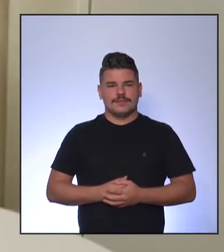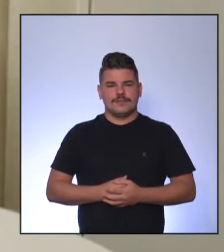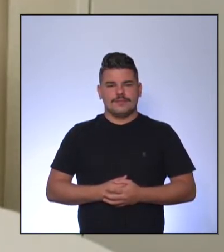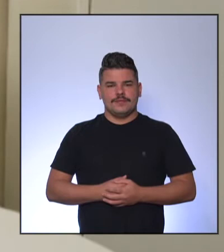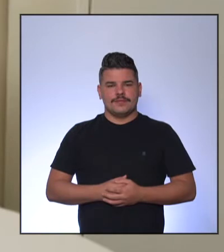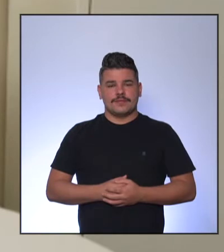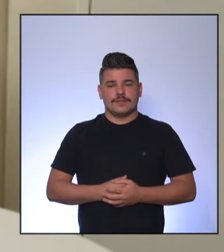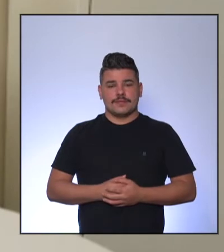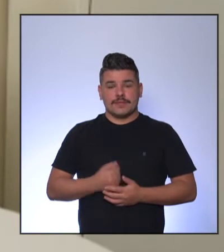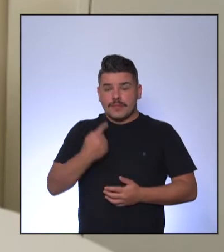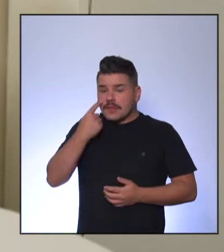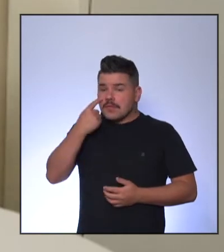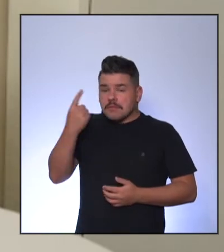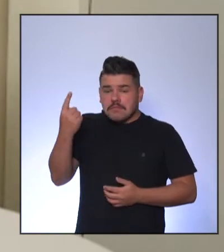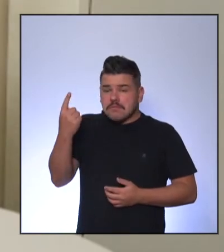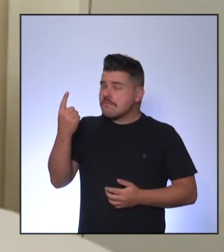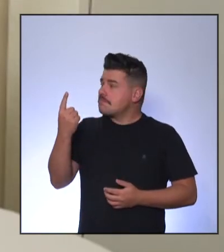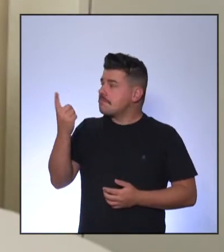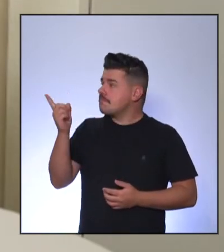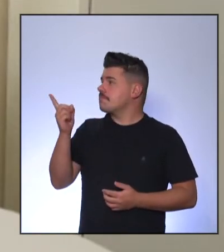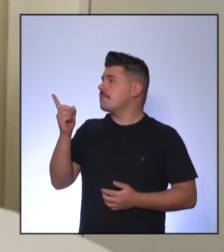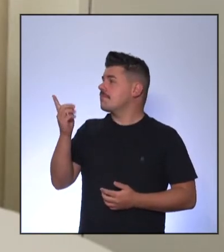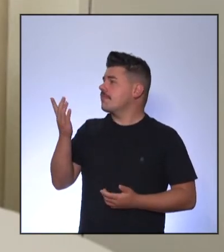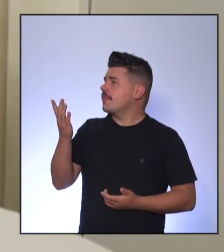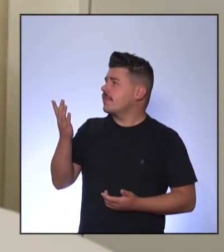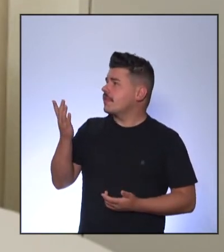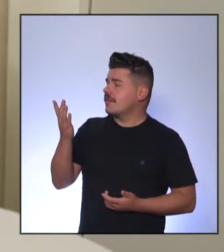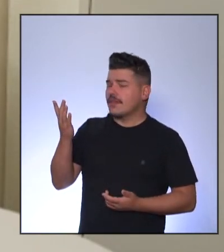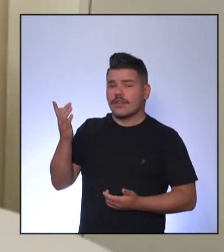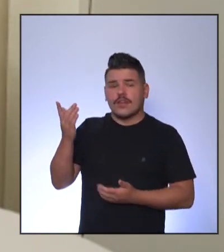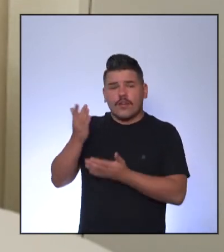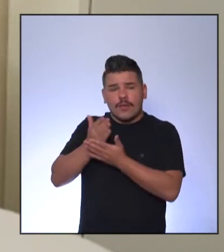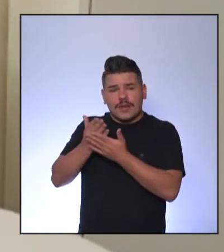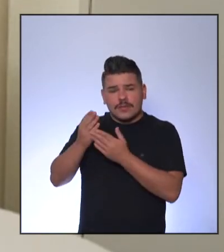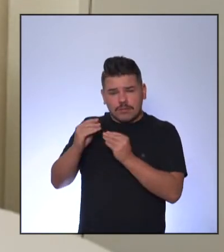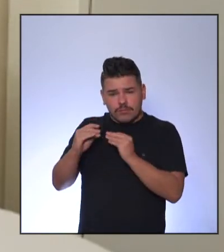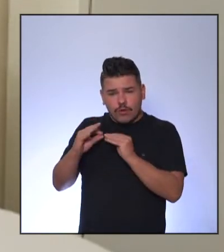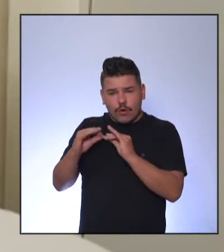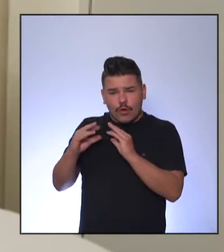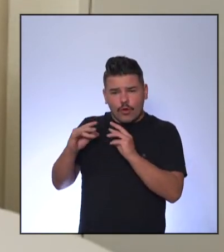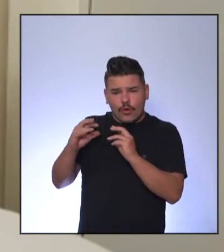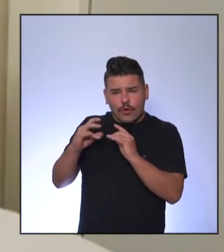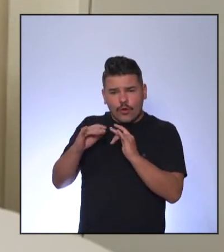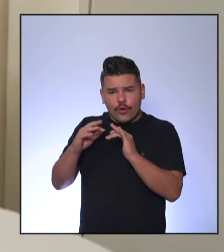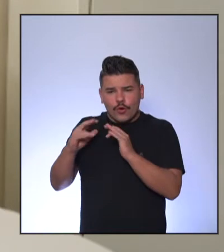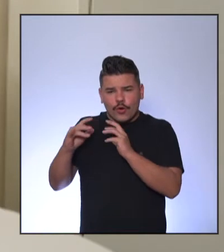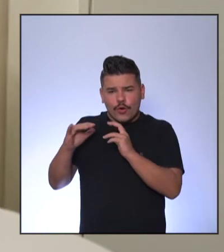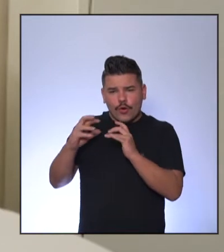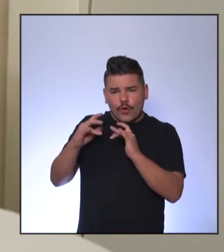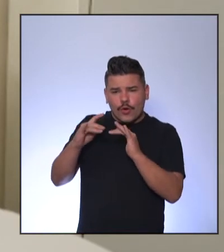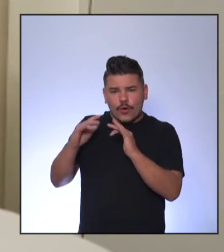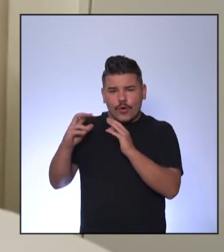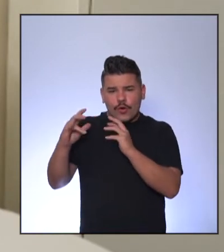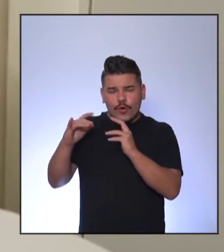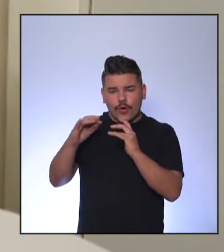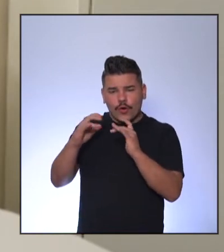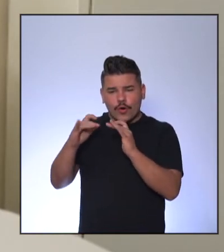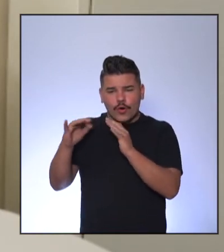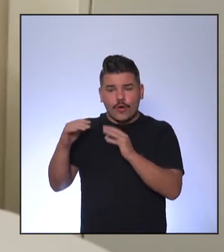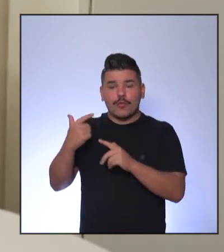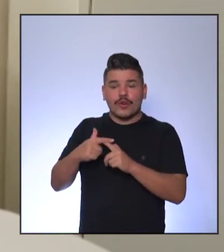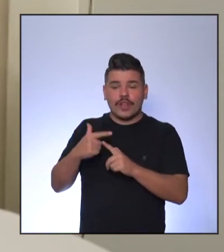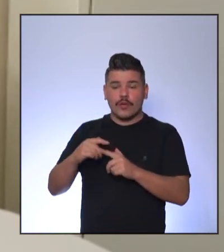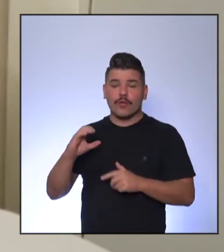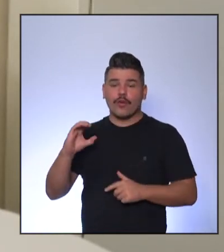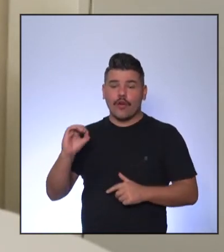Se vocês observarem, é possível notar a formação de bolhas. Essas bolhas aqui é a liberação de gás e